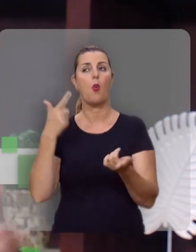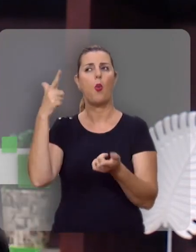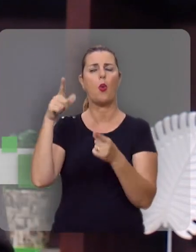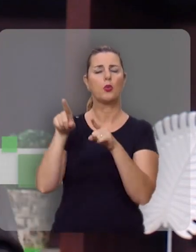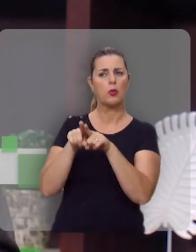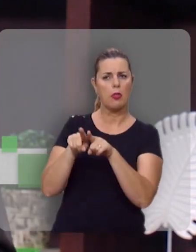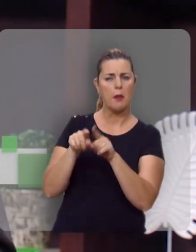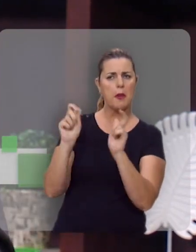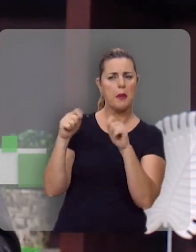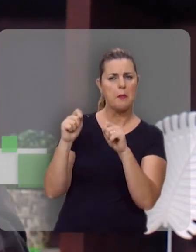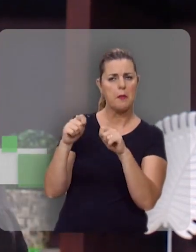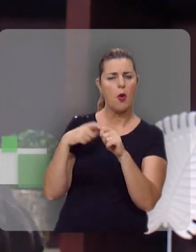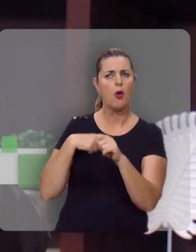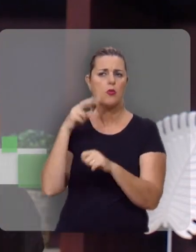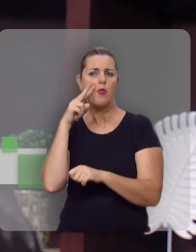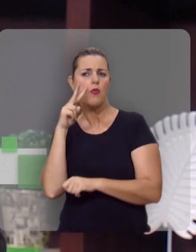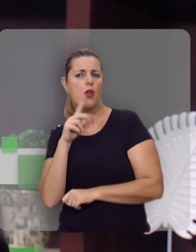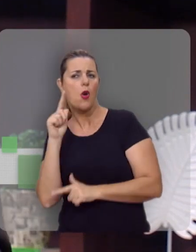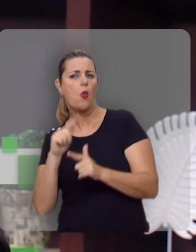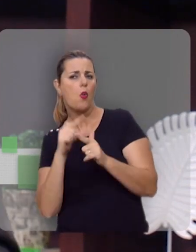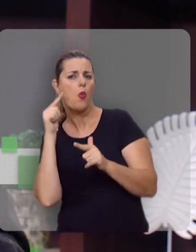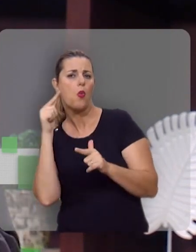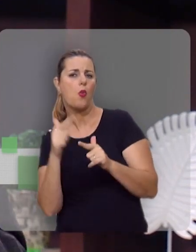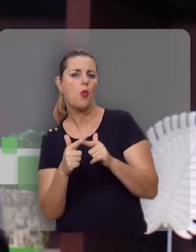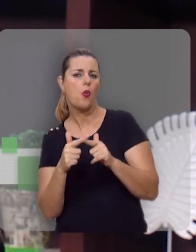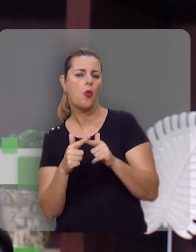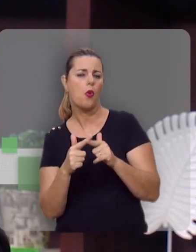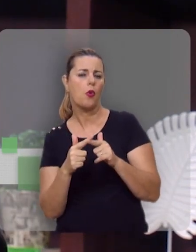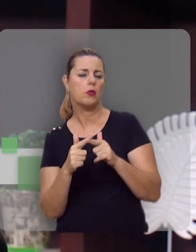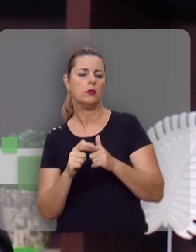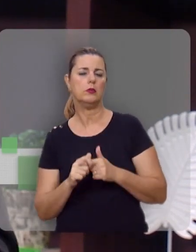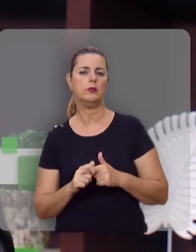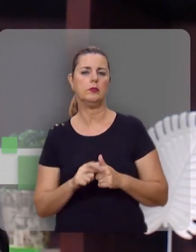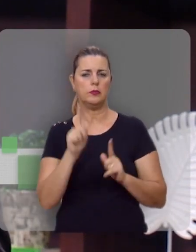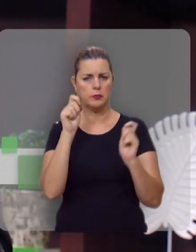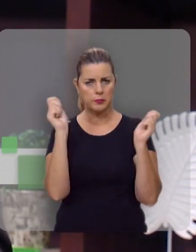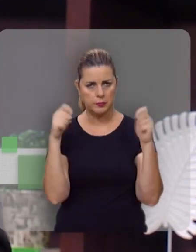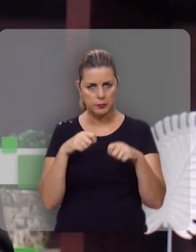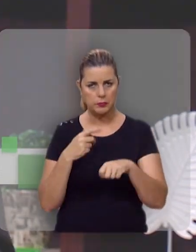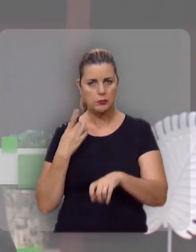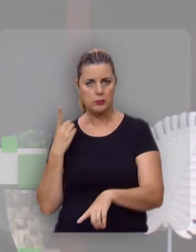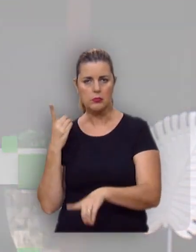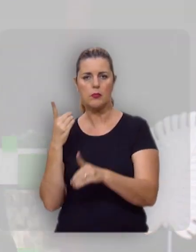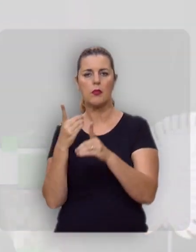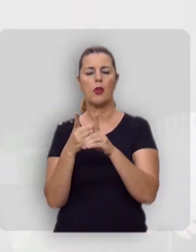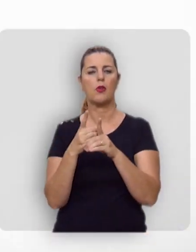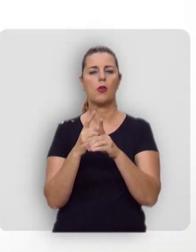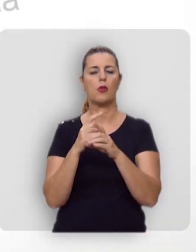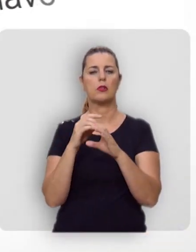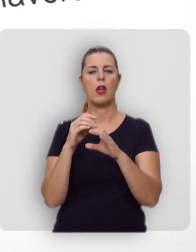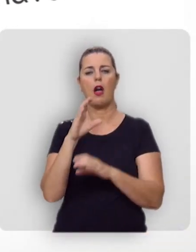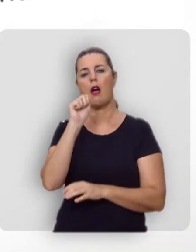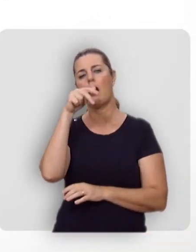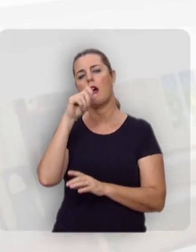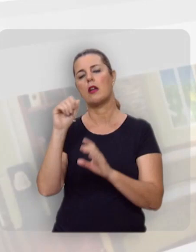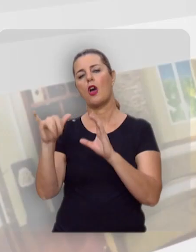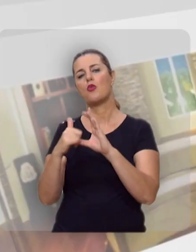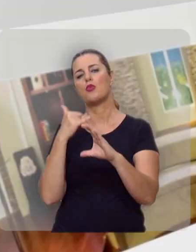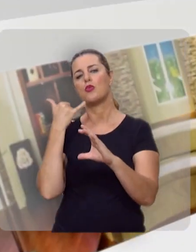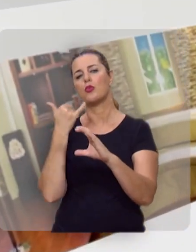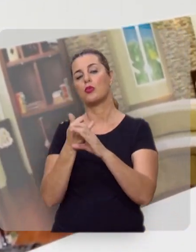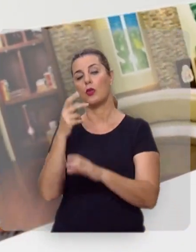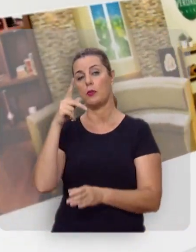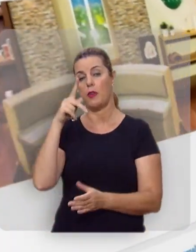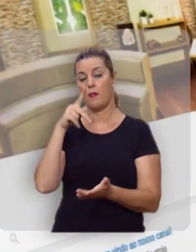outros programas também, eu queria assistir novamente um programa que me impactou. Você pode nos encontrar lá no nosso canal do YouTube,